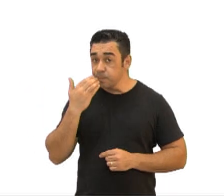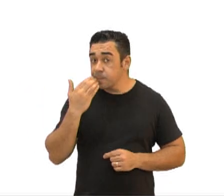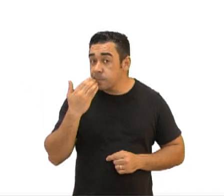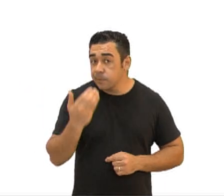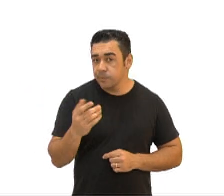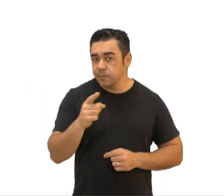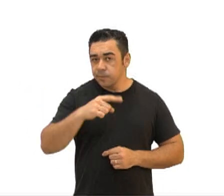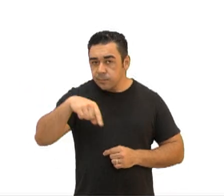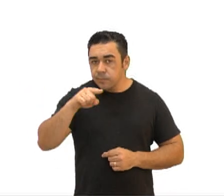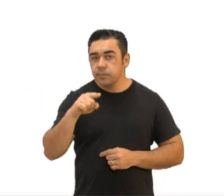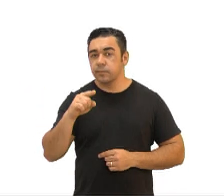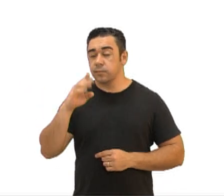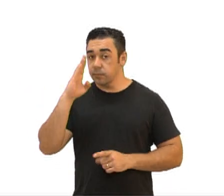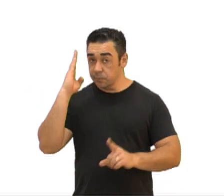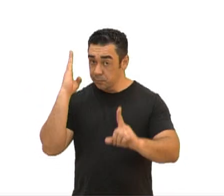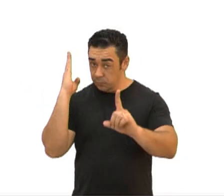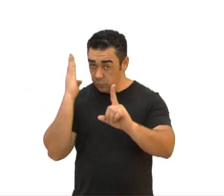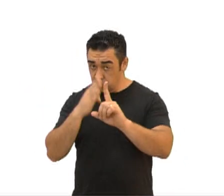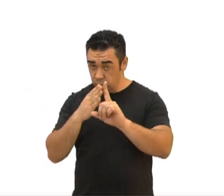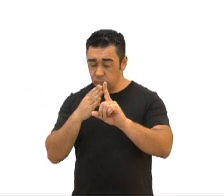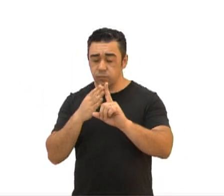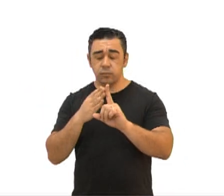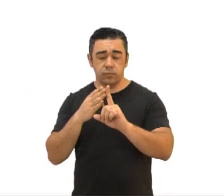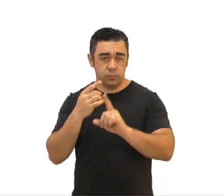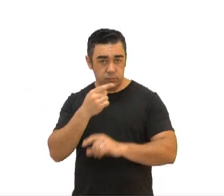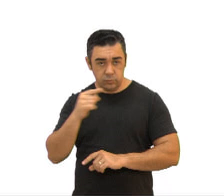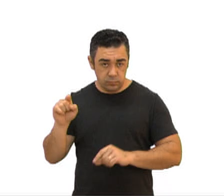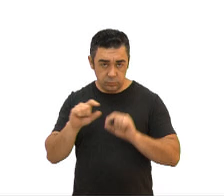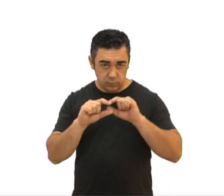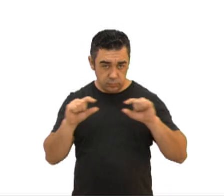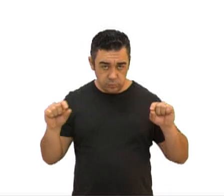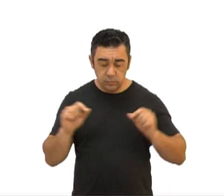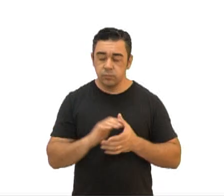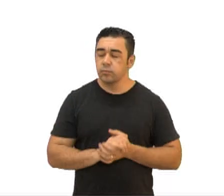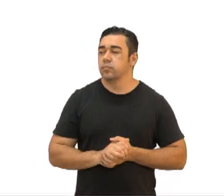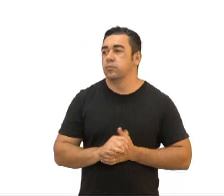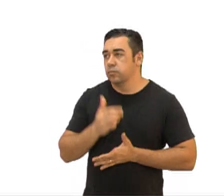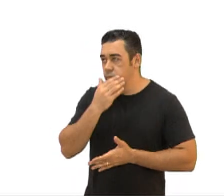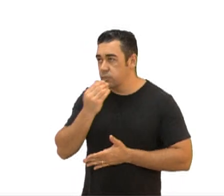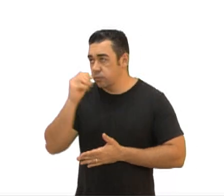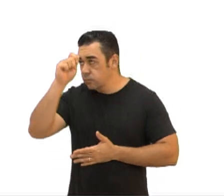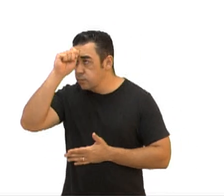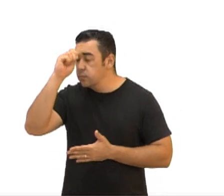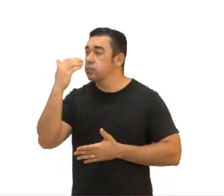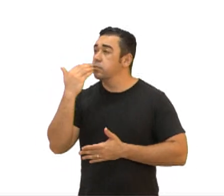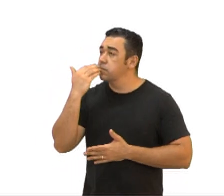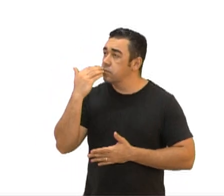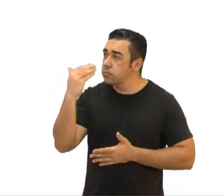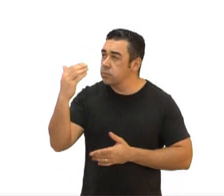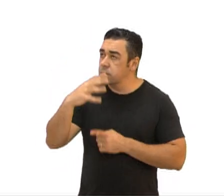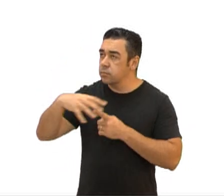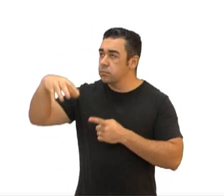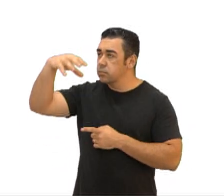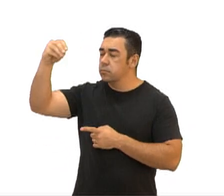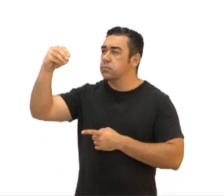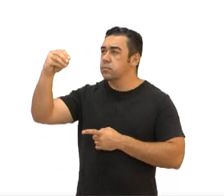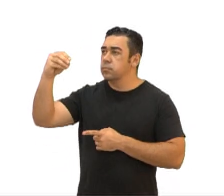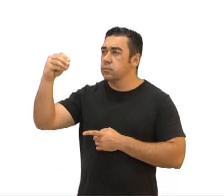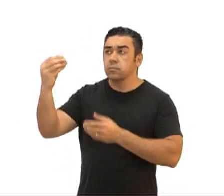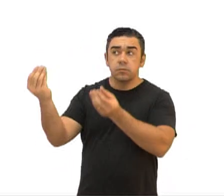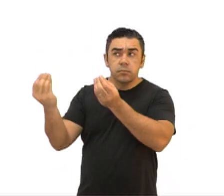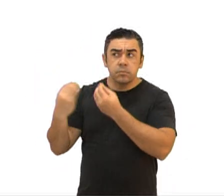vocês passassem para o discurso direto a última frase, né? Aladim, então, pediu ao gênio aquela fortuna.